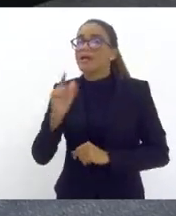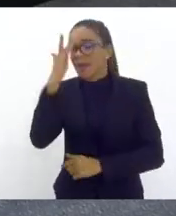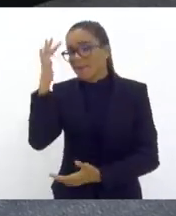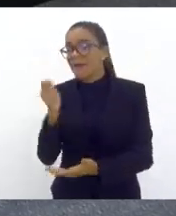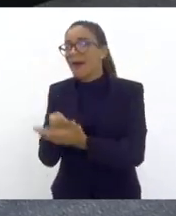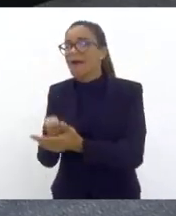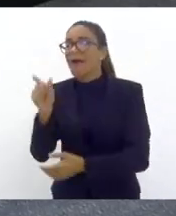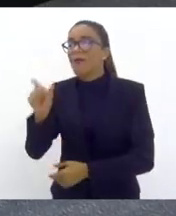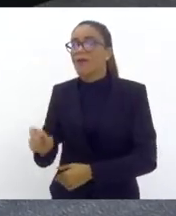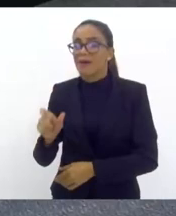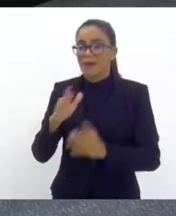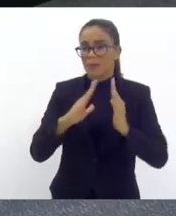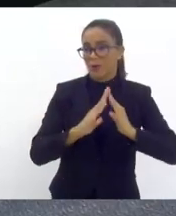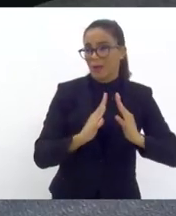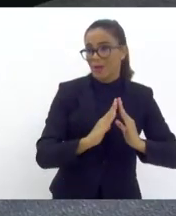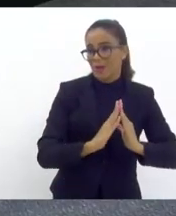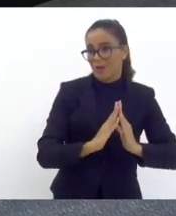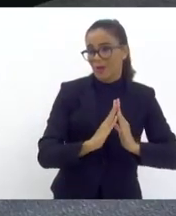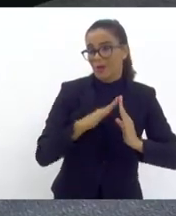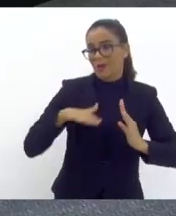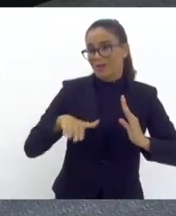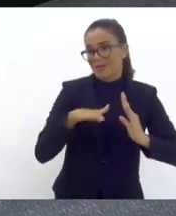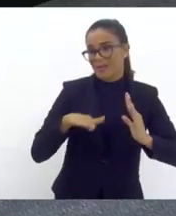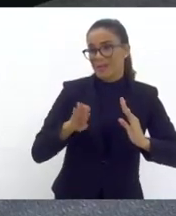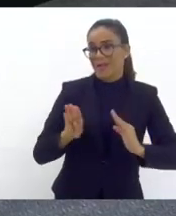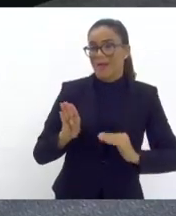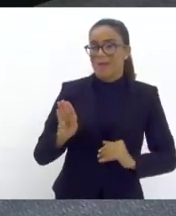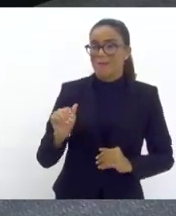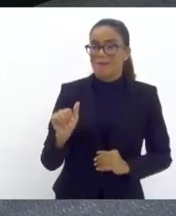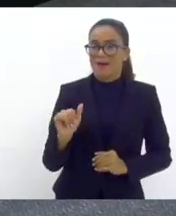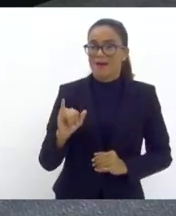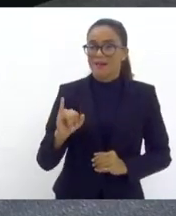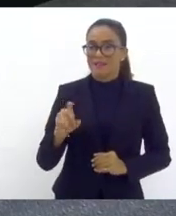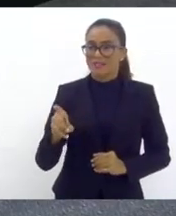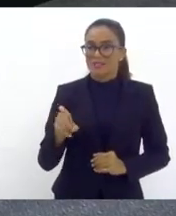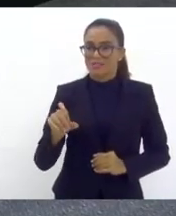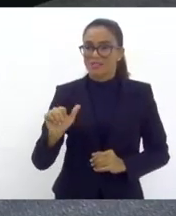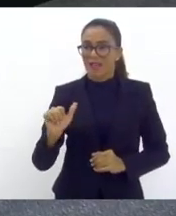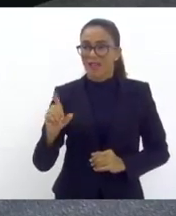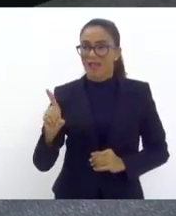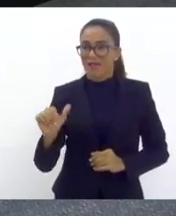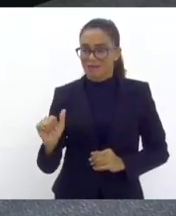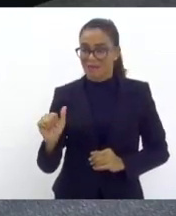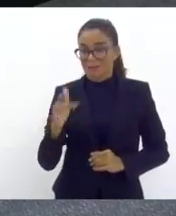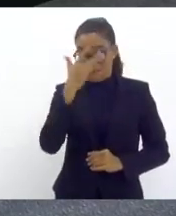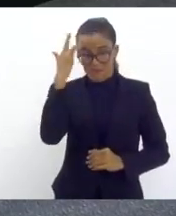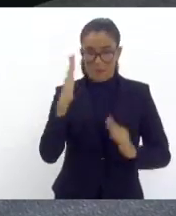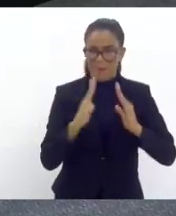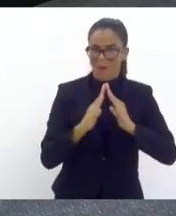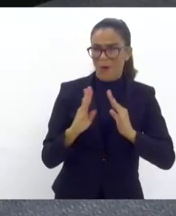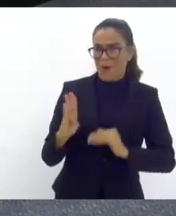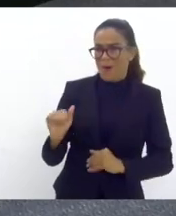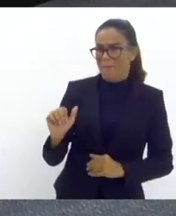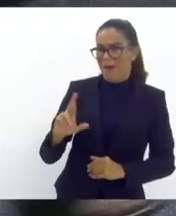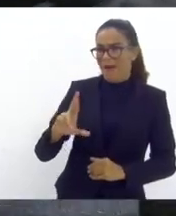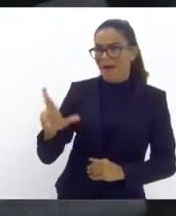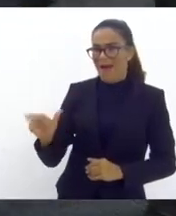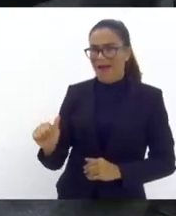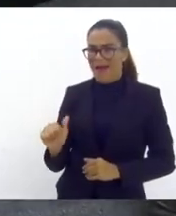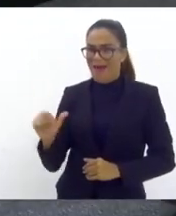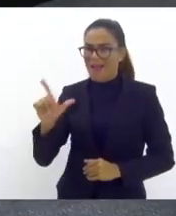é o morador da Baixada Fluminense no caso da água do rio porque o morador que mora na Barra da Tijuca Ipanema